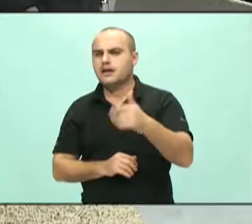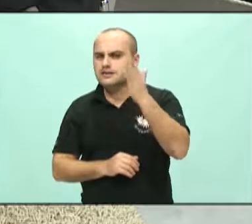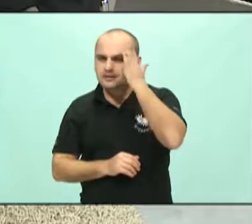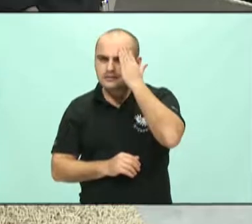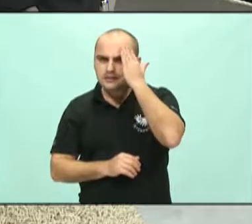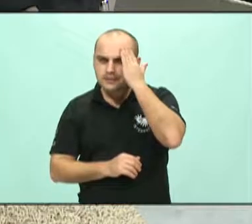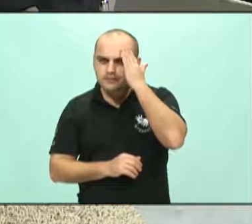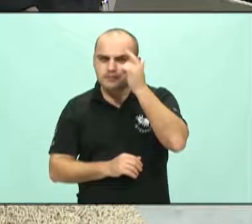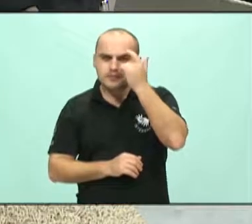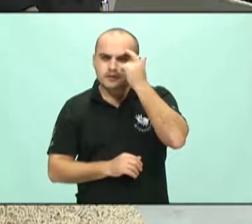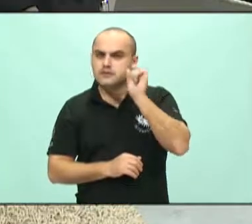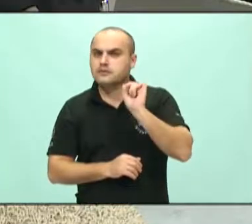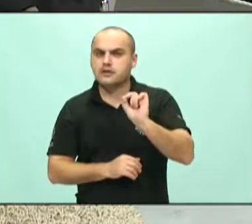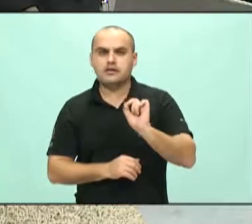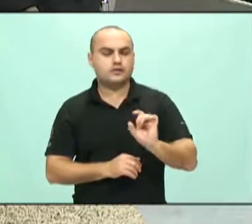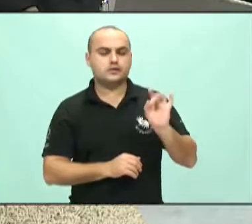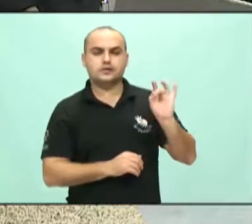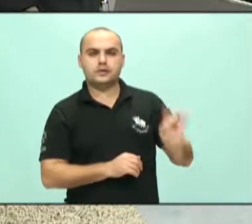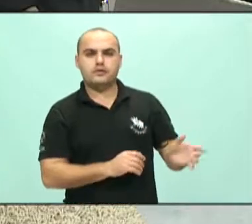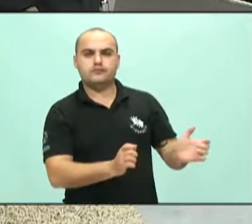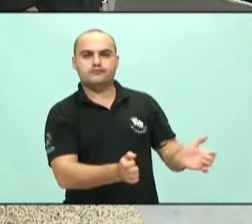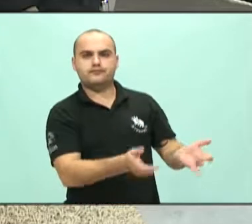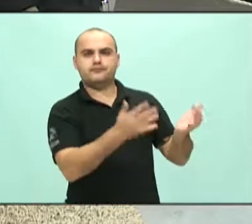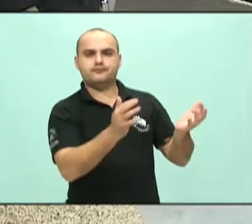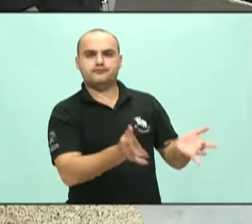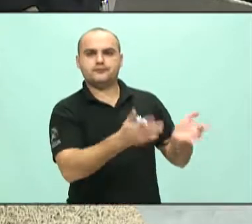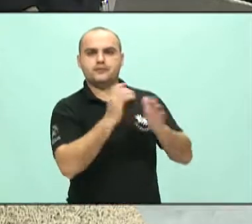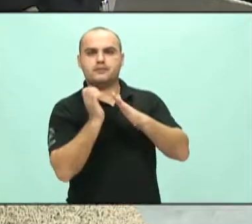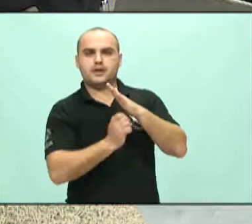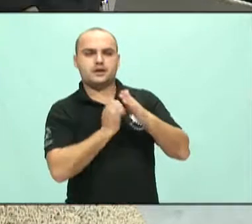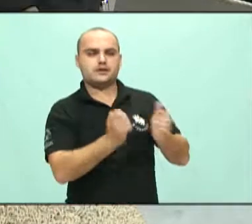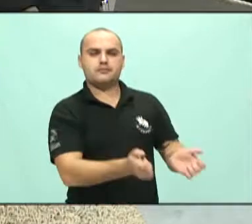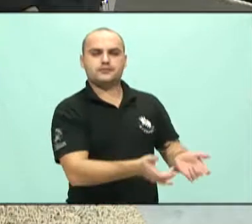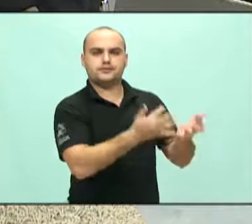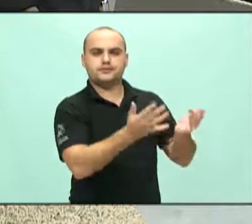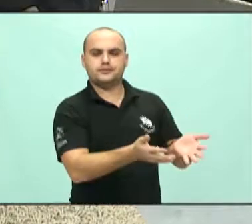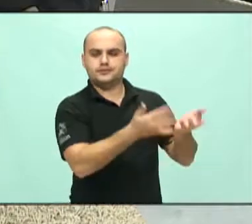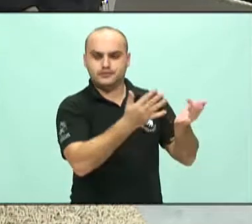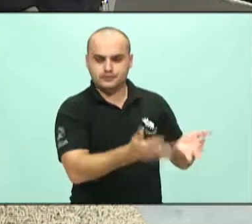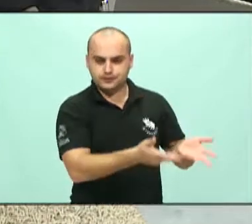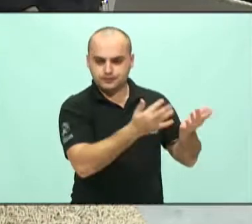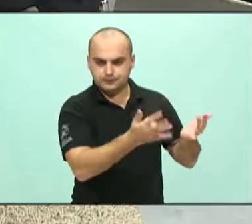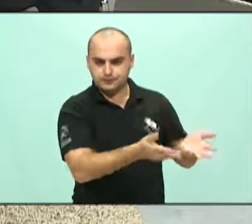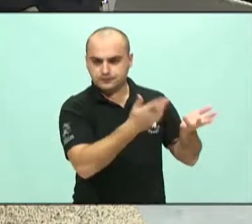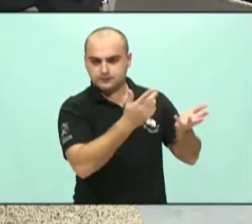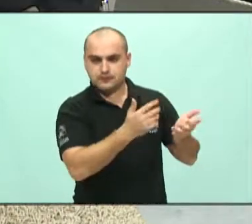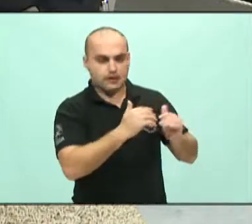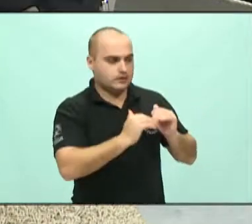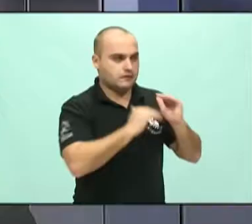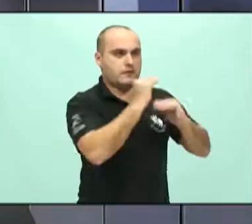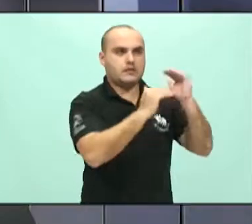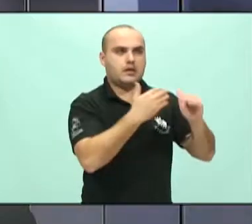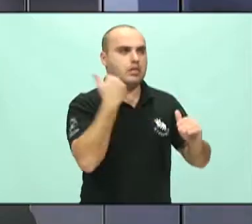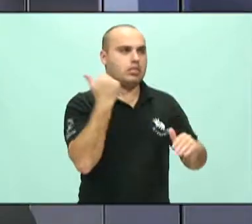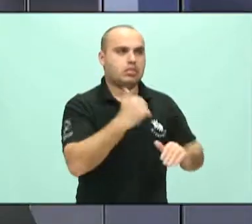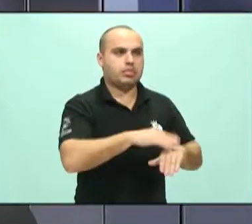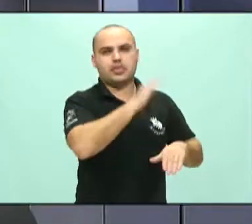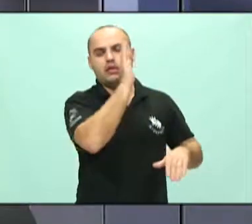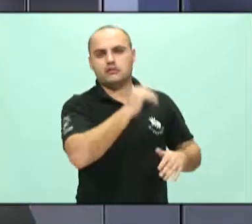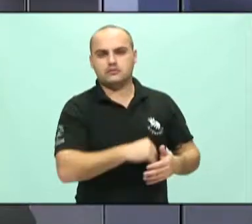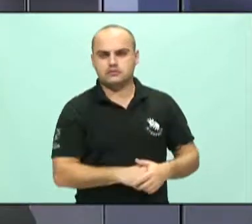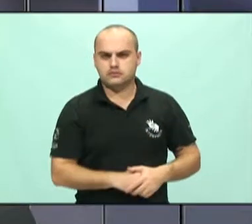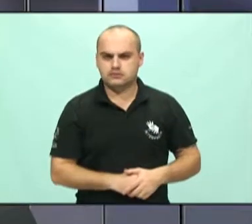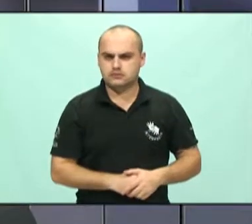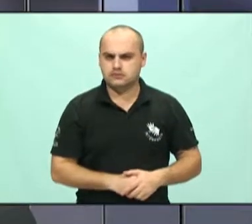de que somente dando um incentivo para levar a empresa de pesca, você leva o desenvolvimento. E as